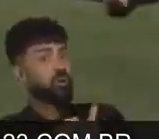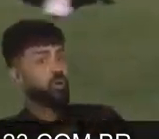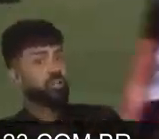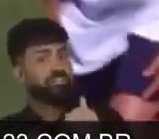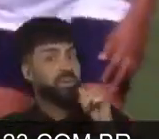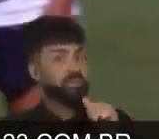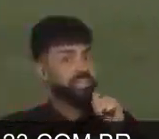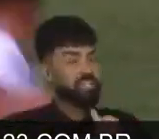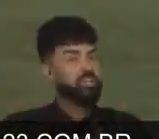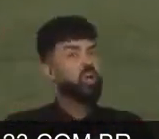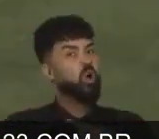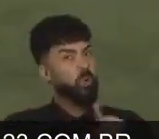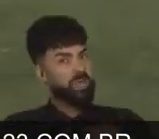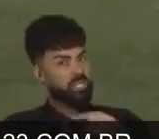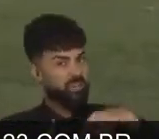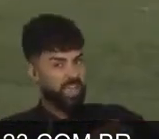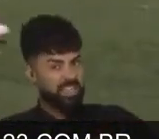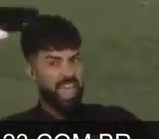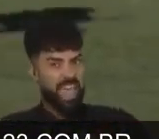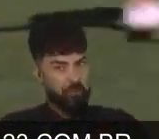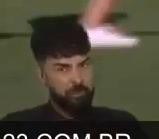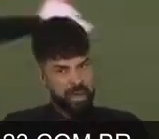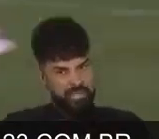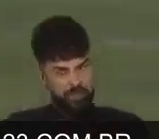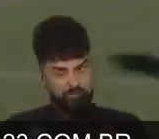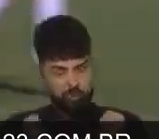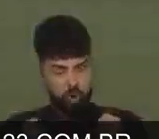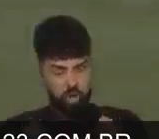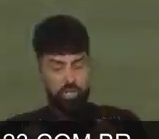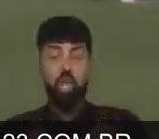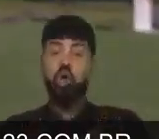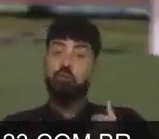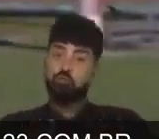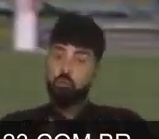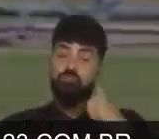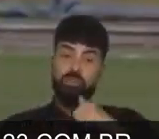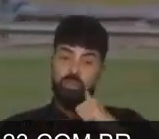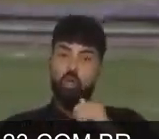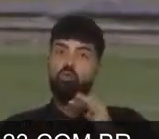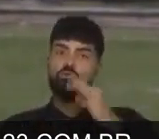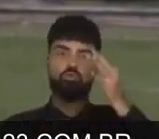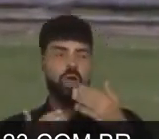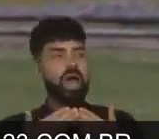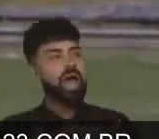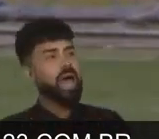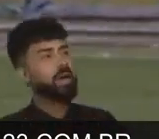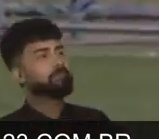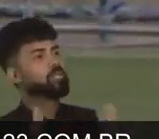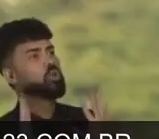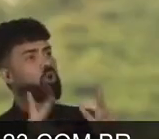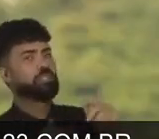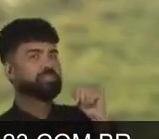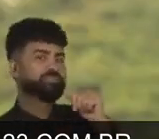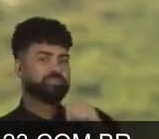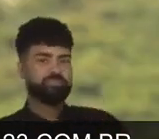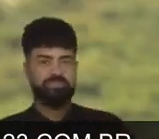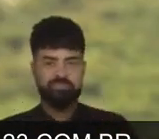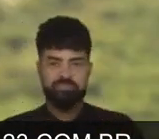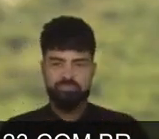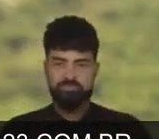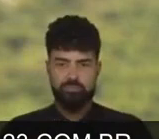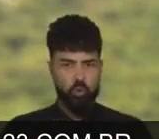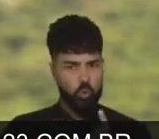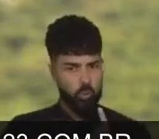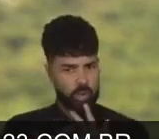um terreno bem sólido para que o futebol feminino seja acessível para todas as garotas. Acho que um